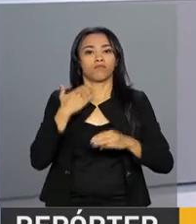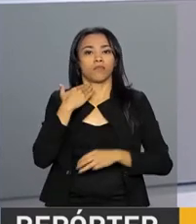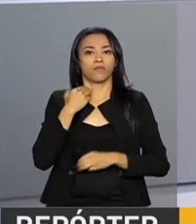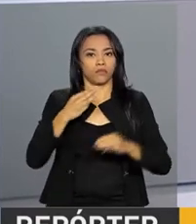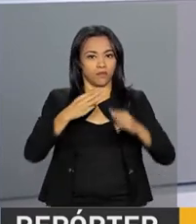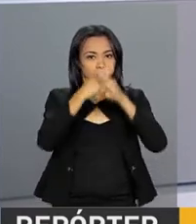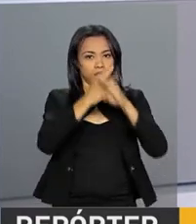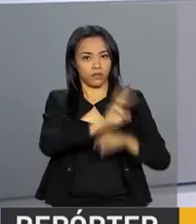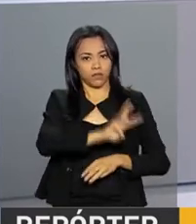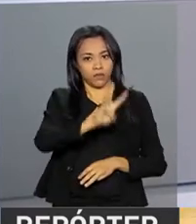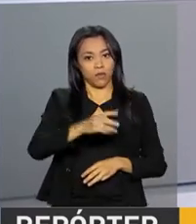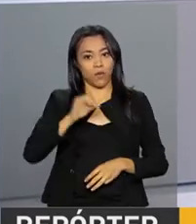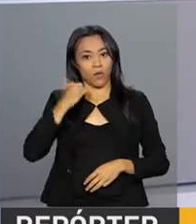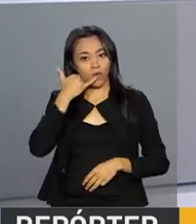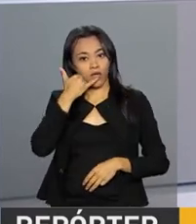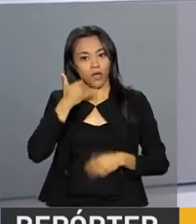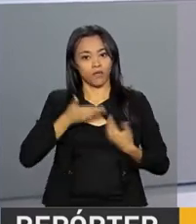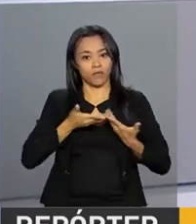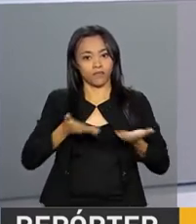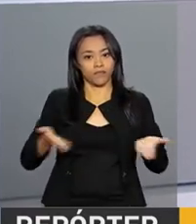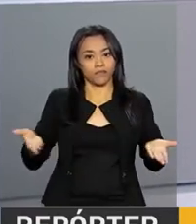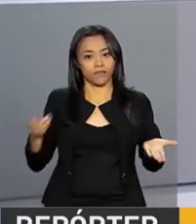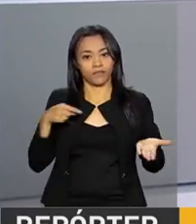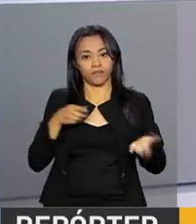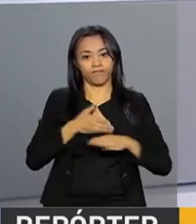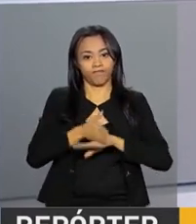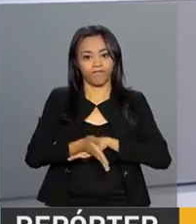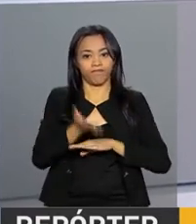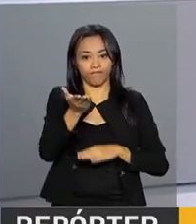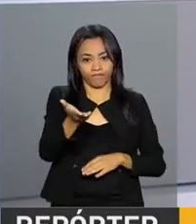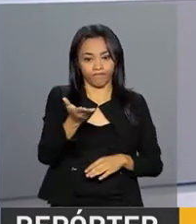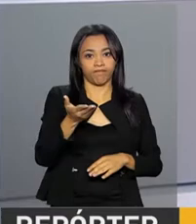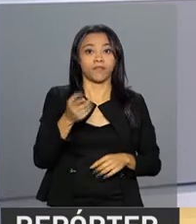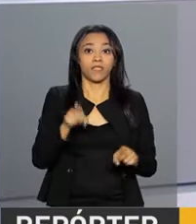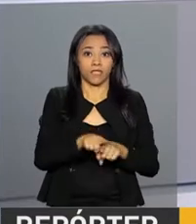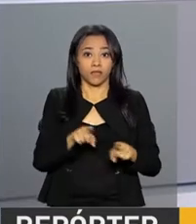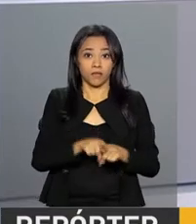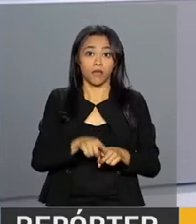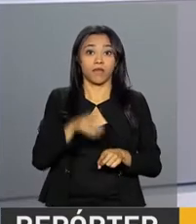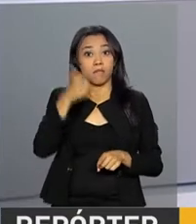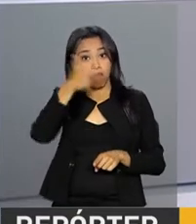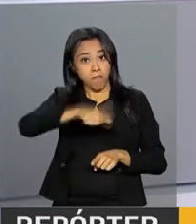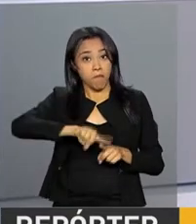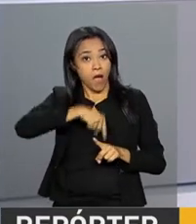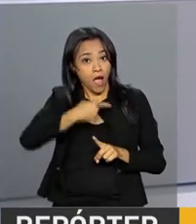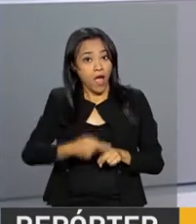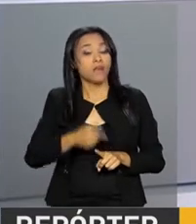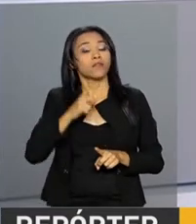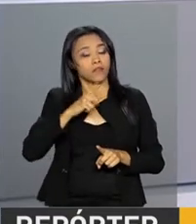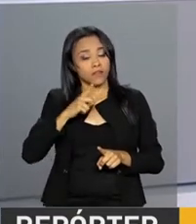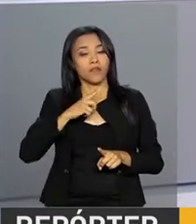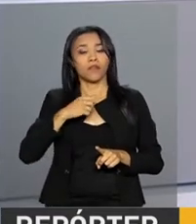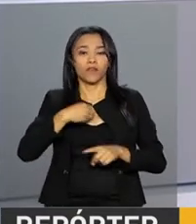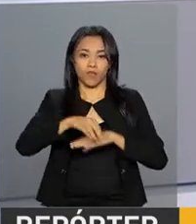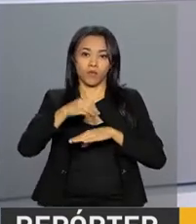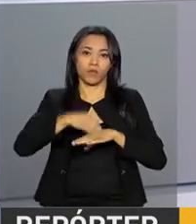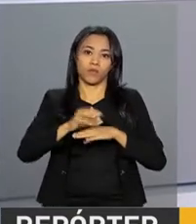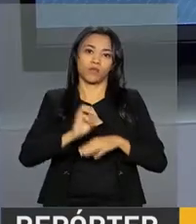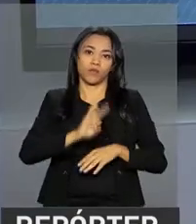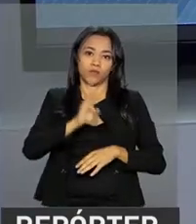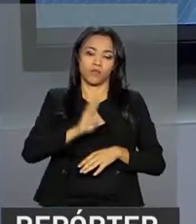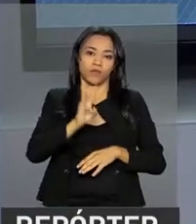0800 726 02 07 e para o pasep mais informações no site do banco do brasil